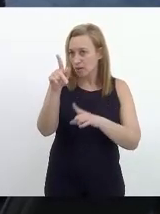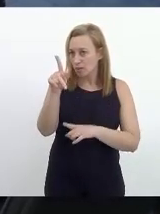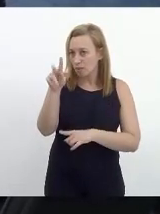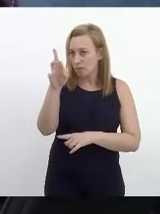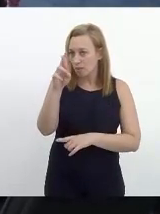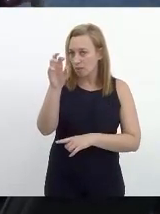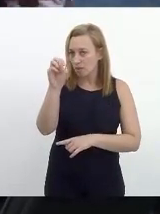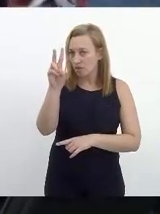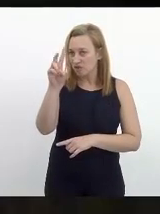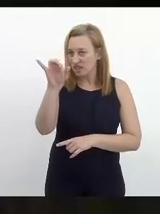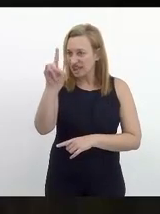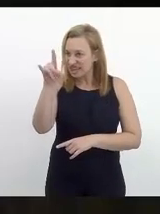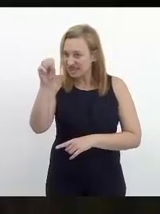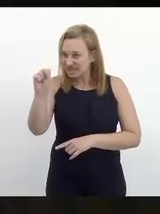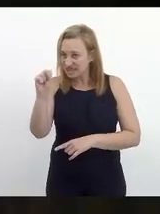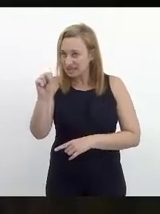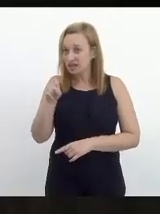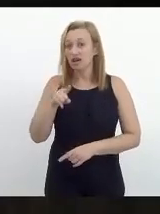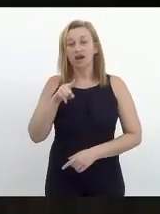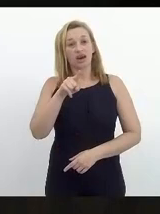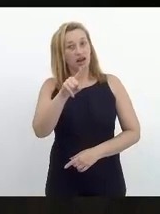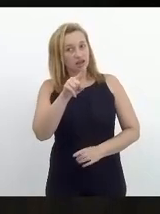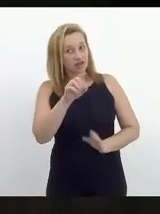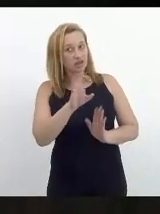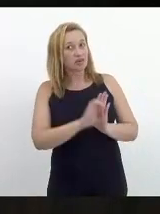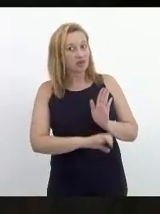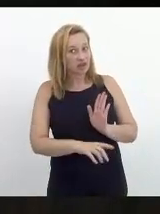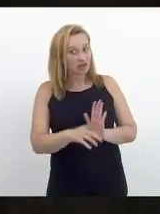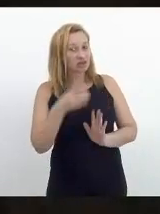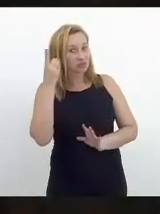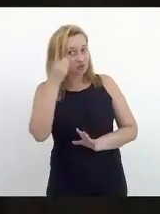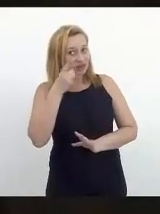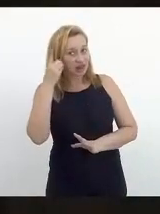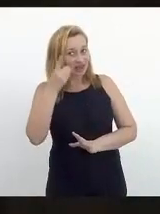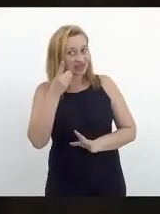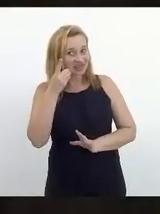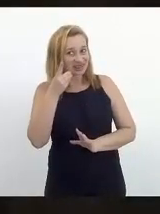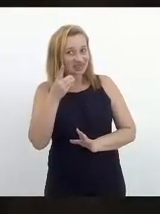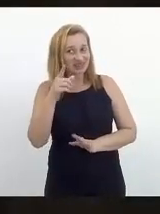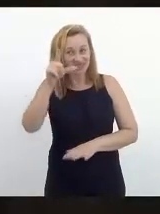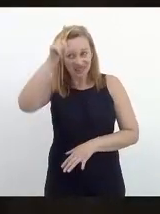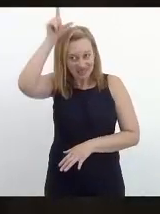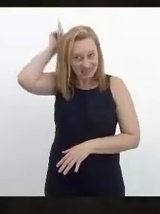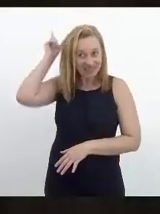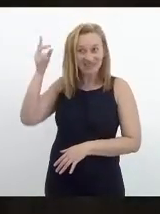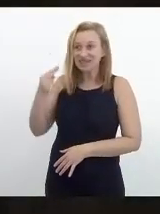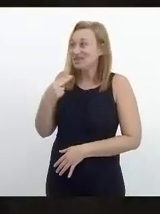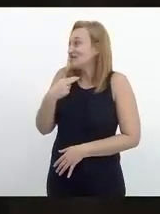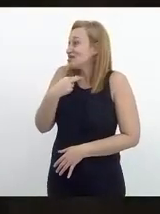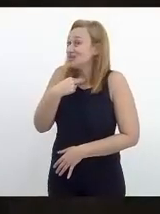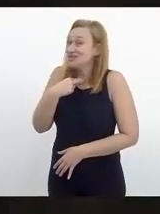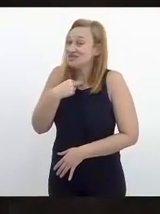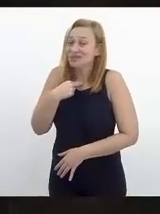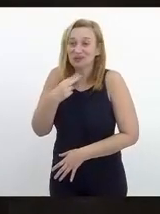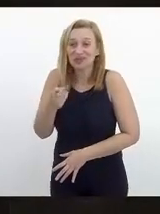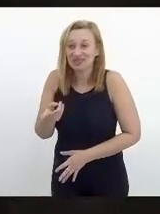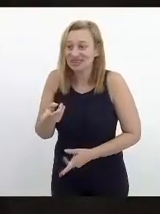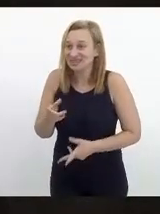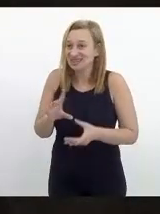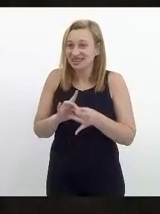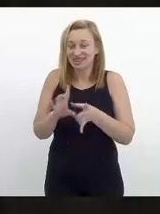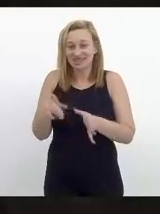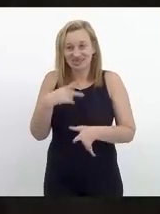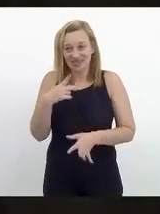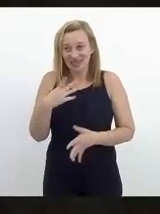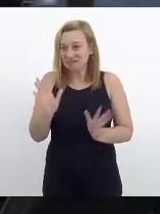providências. Essa emenda é do deputado Luiz Paulo, né, senhor? É, o deputado Valdec não poderia, era providenciar, virou